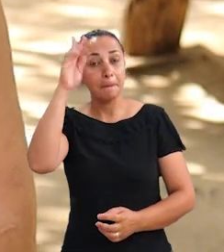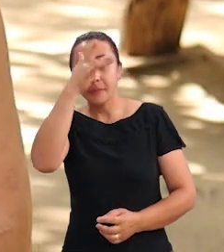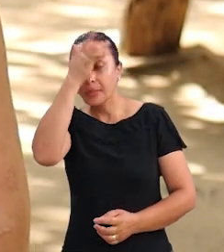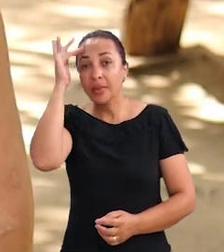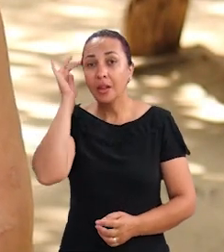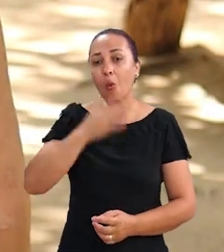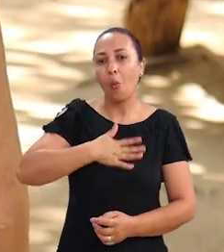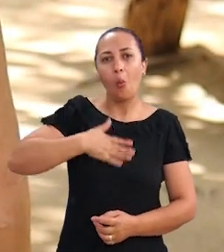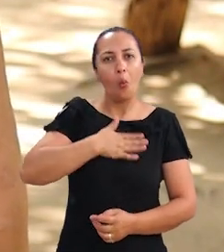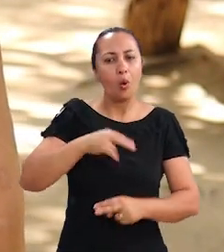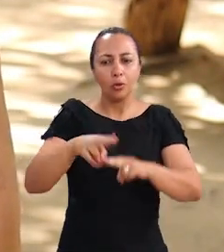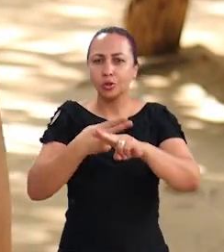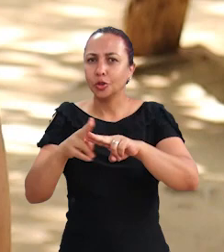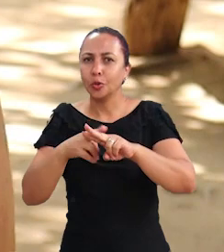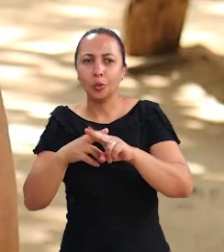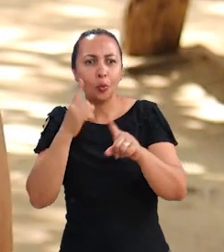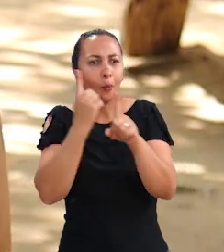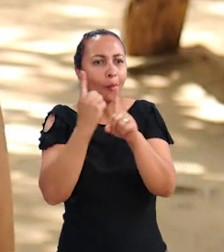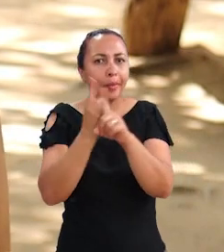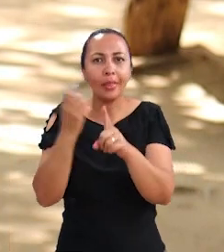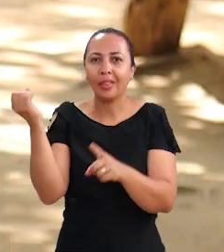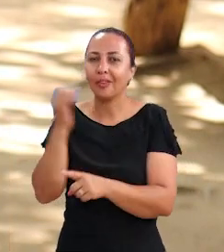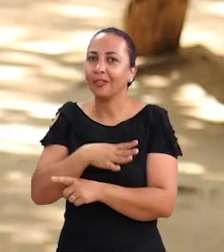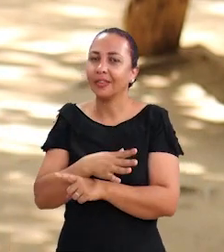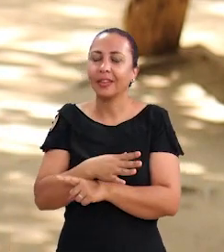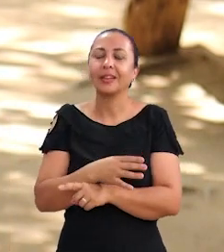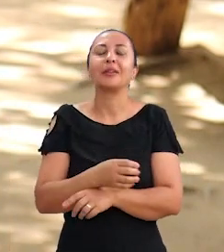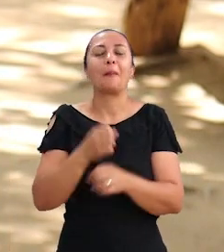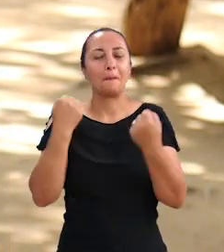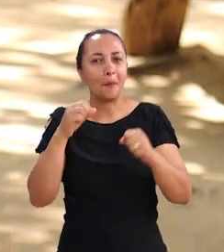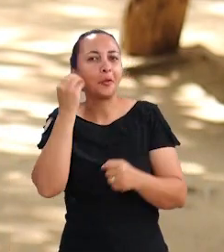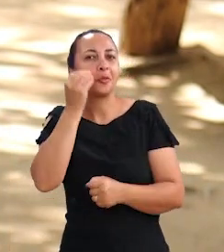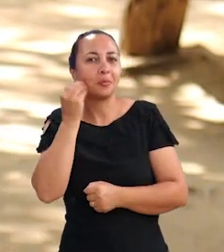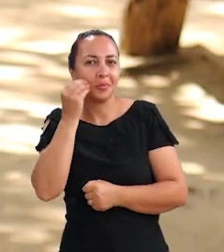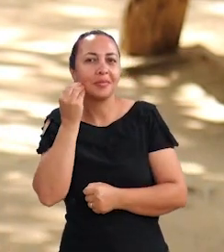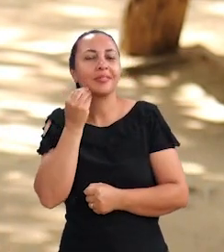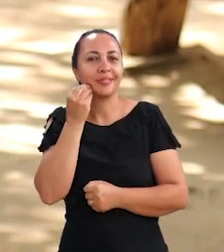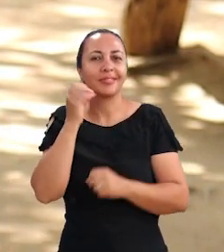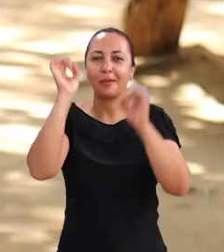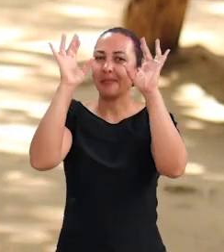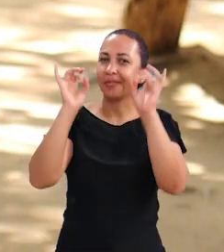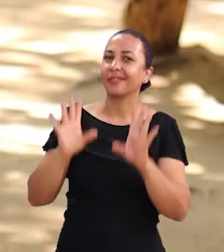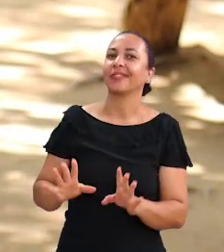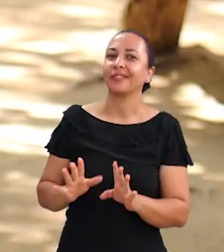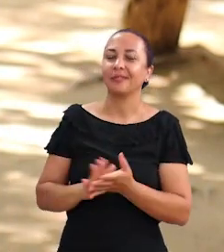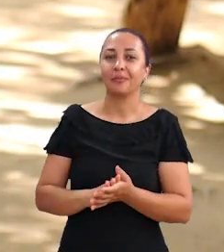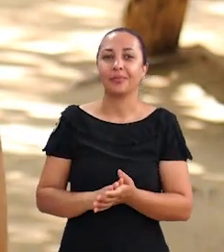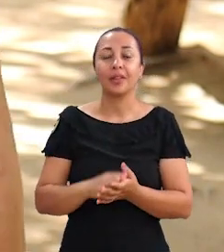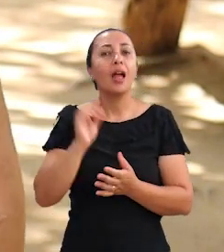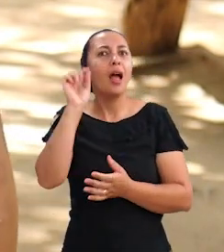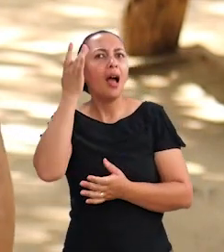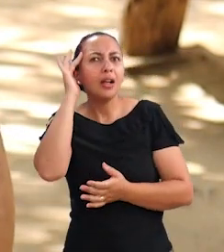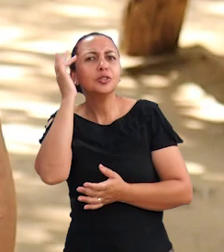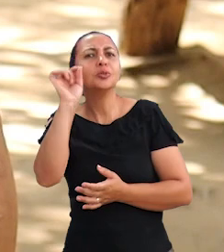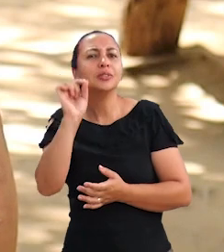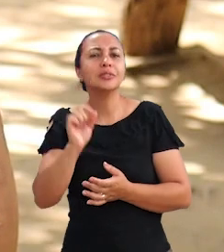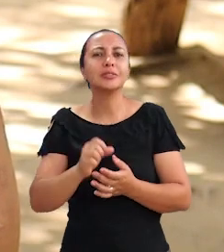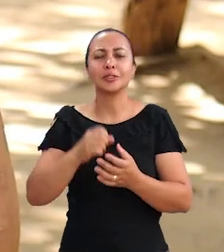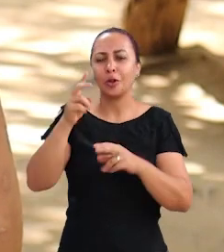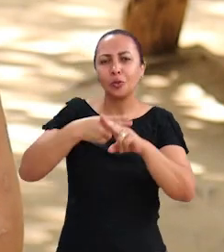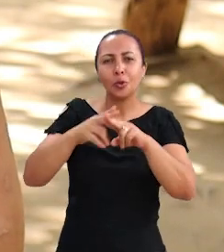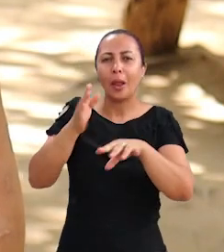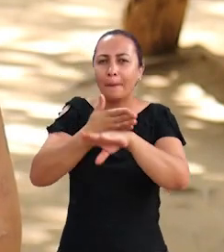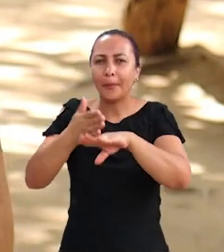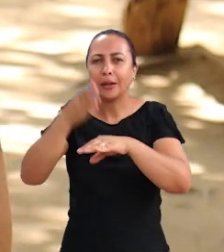Para os apreciadores do chocolate, descobrir novidades da iguaria pode ser uma experiência especial. E que tal um chocolate